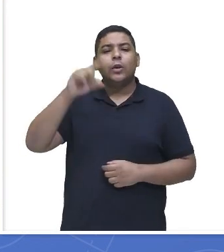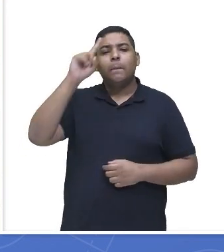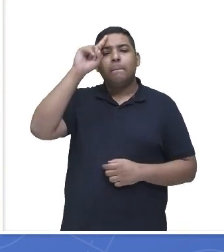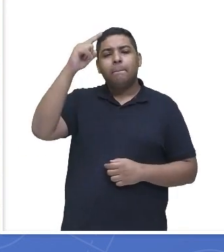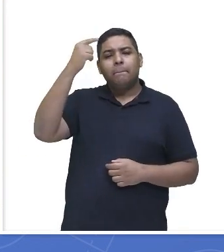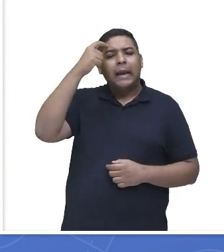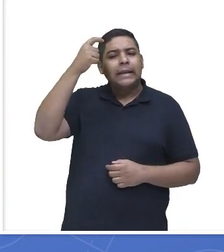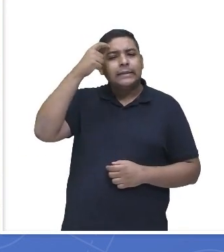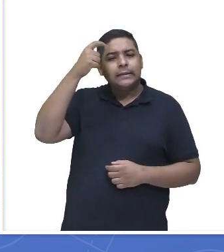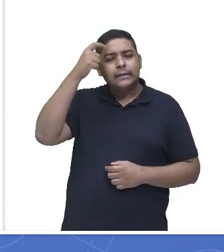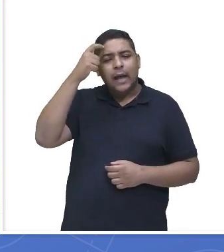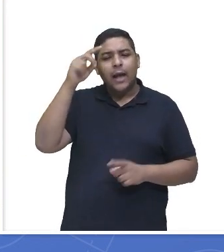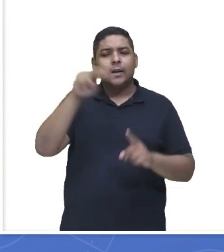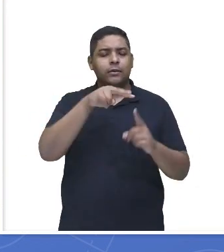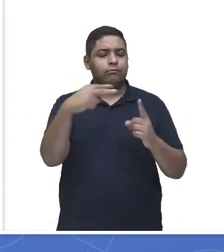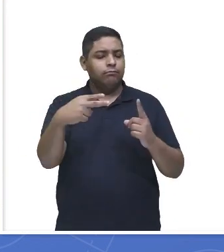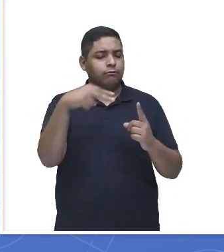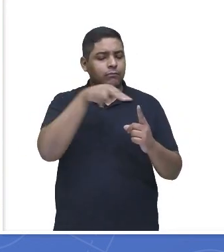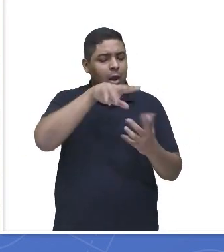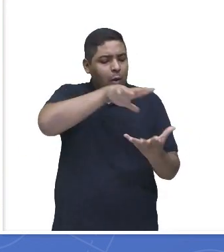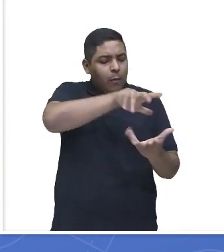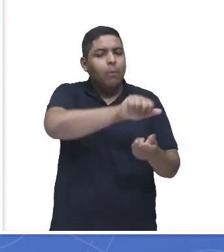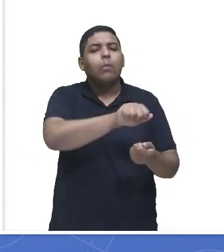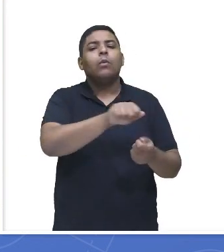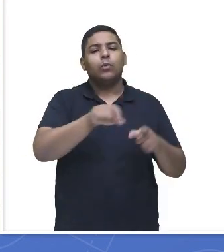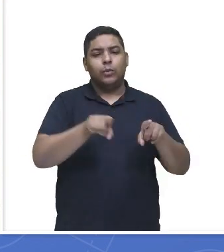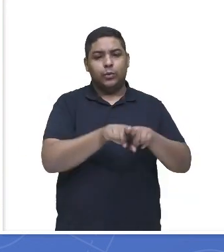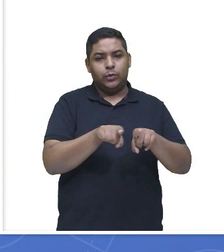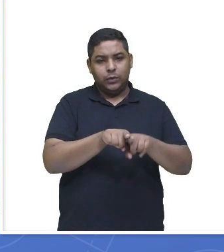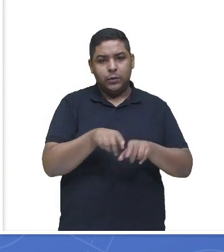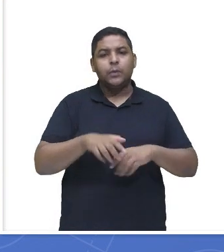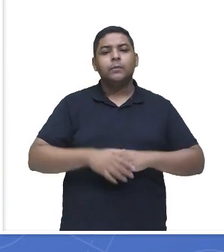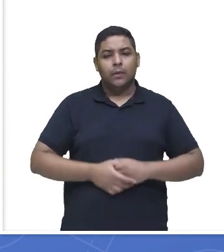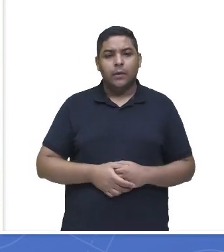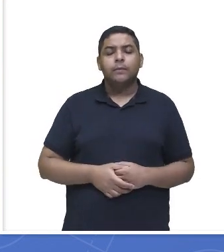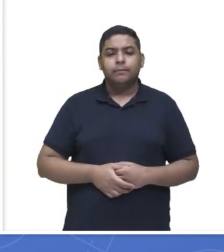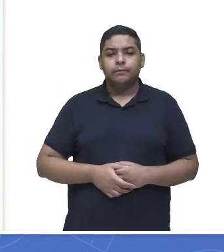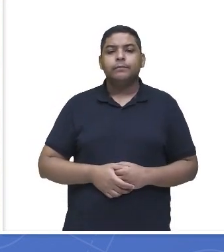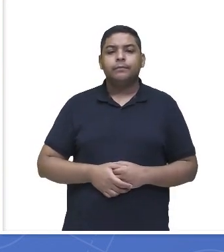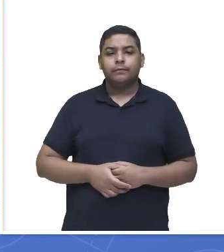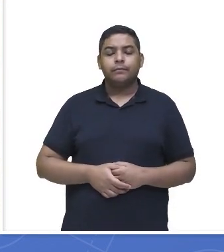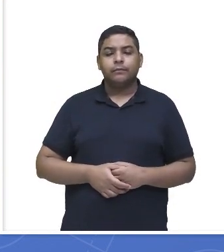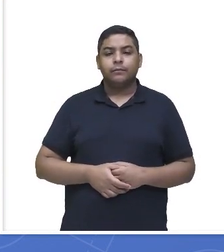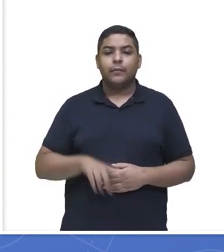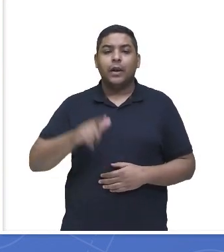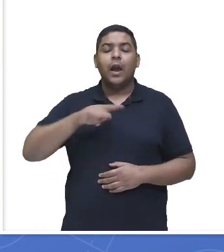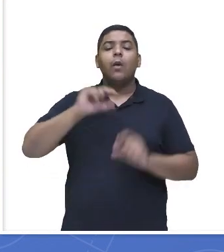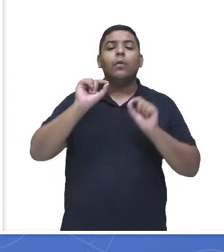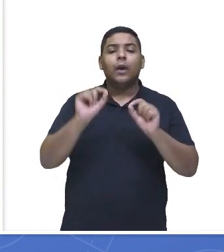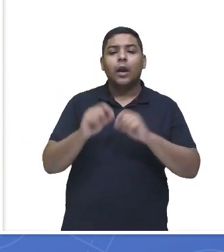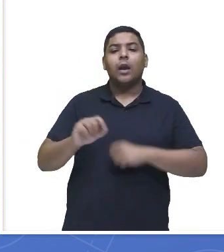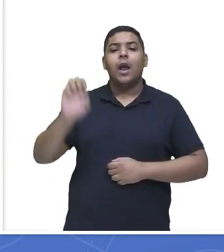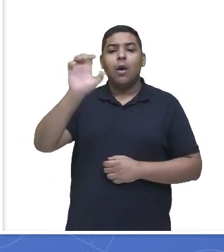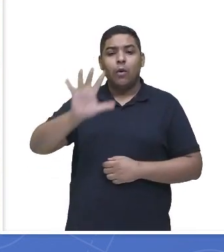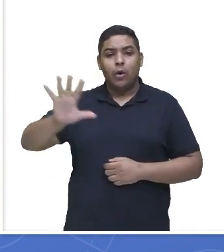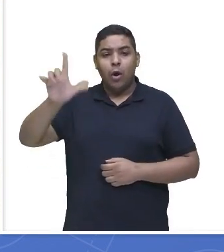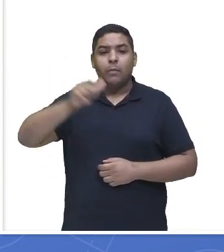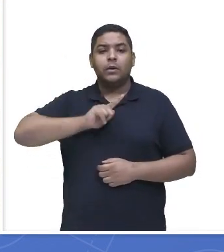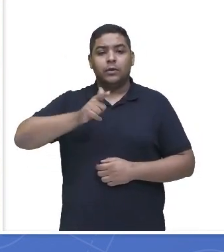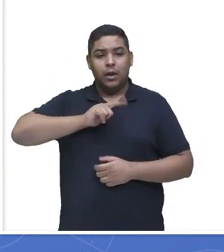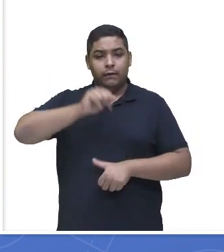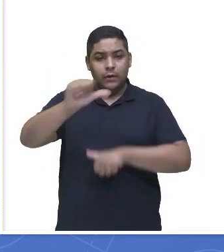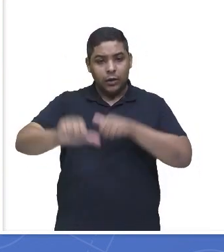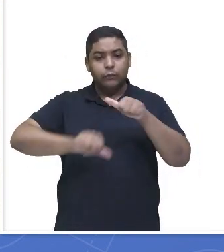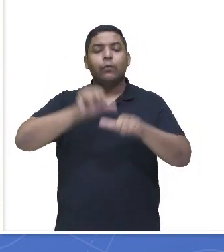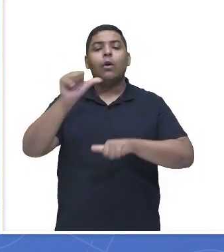e de ver o mundo. É o resultado das transformações históricas que ocorreram na Europa. É válido lembrar, nós estamos